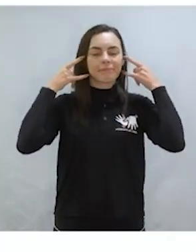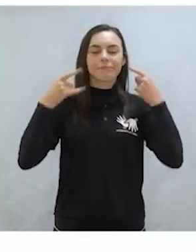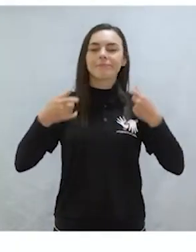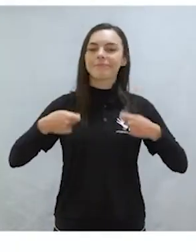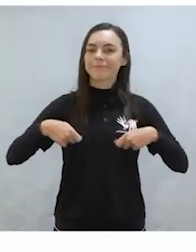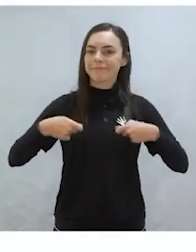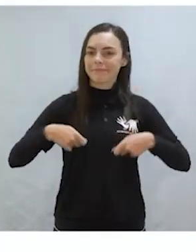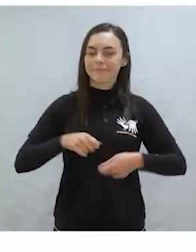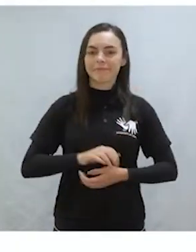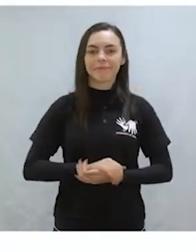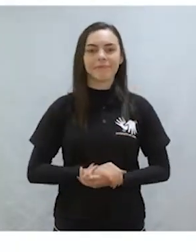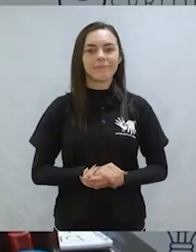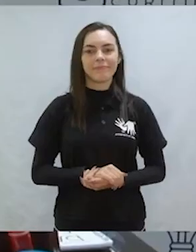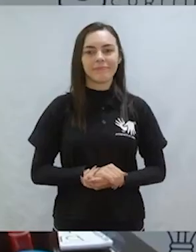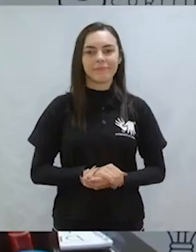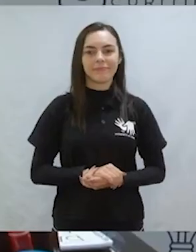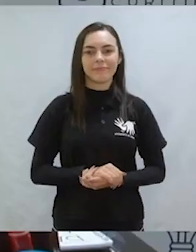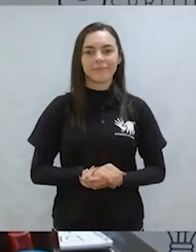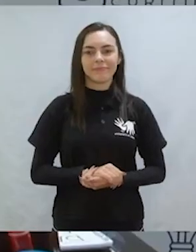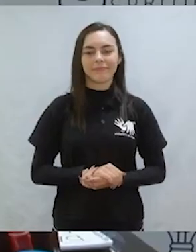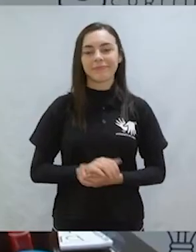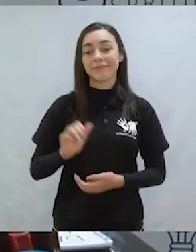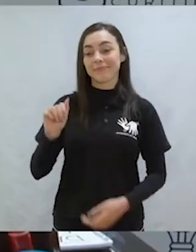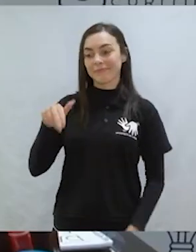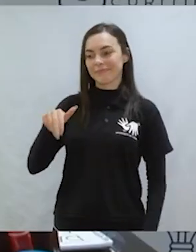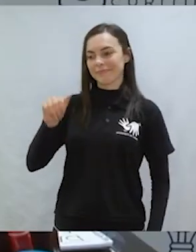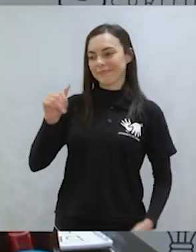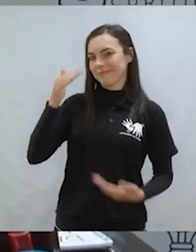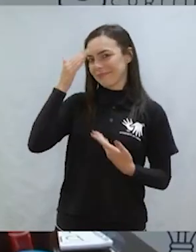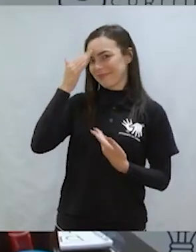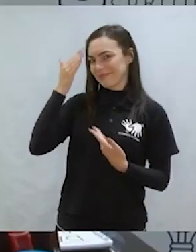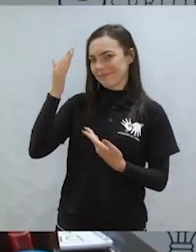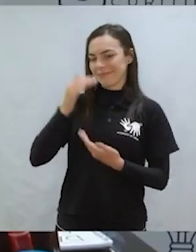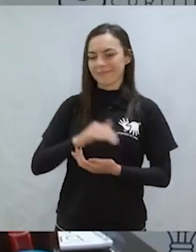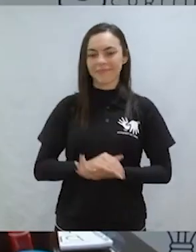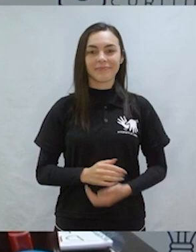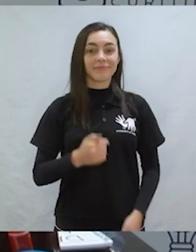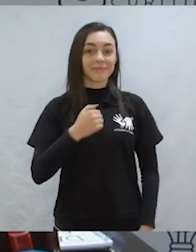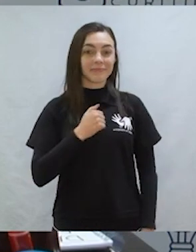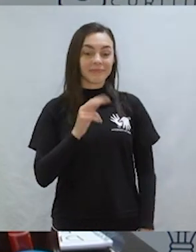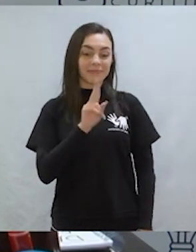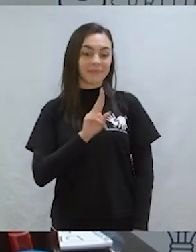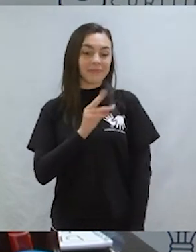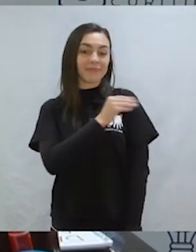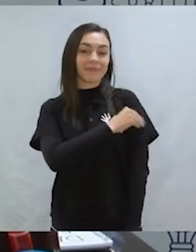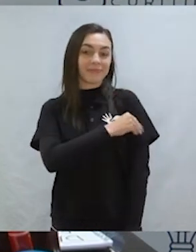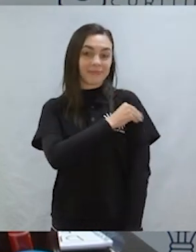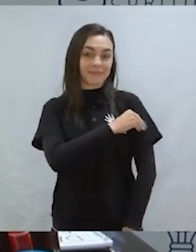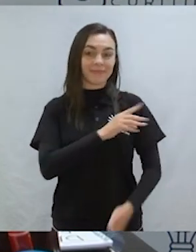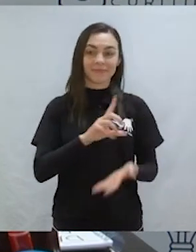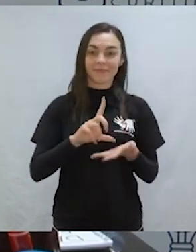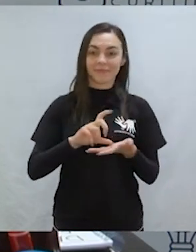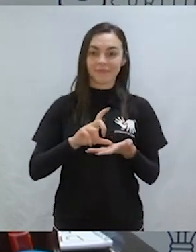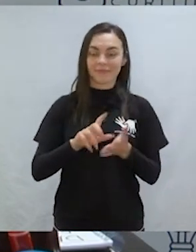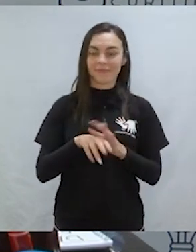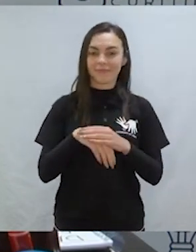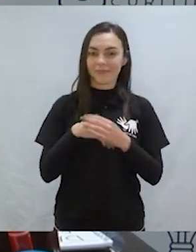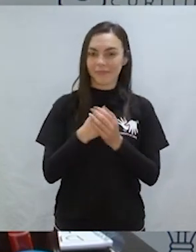a máscara. Obrigada, Ana. Eu vou passar álcool nas minhas